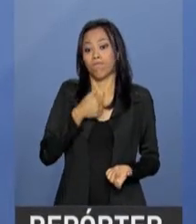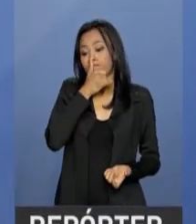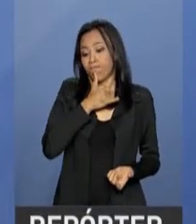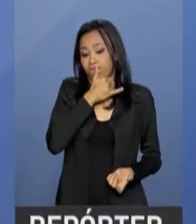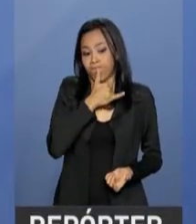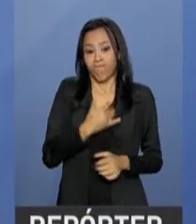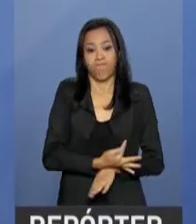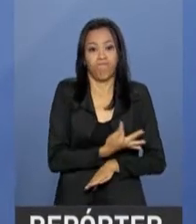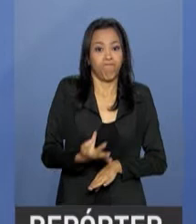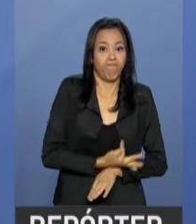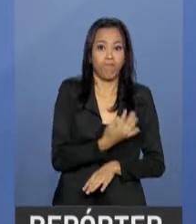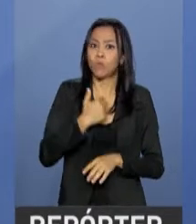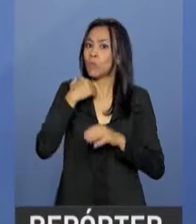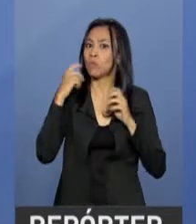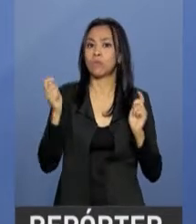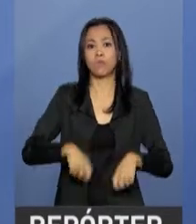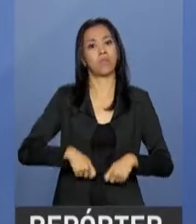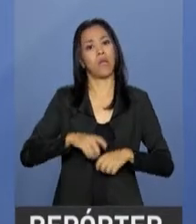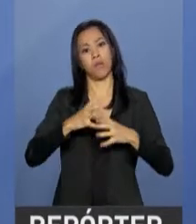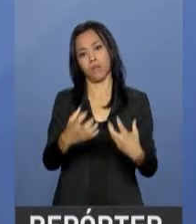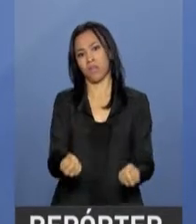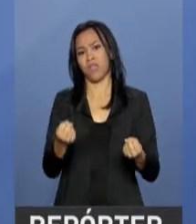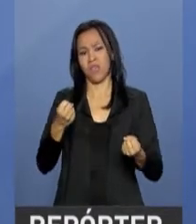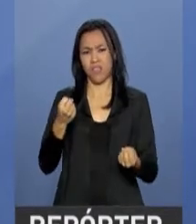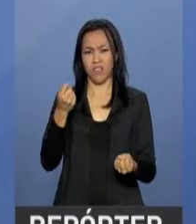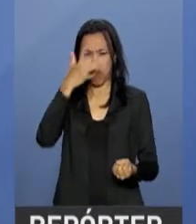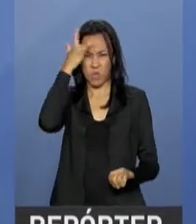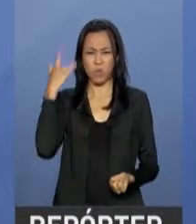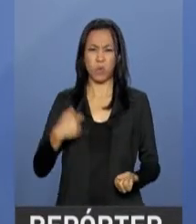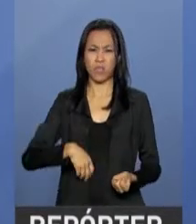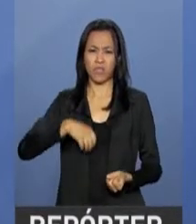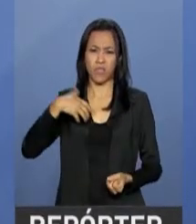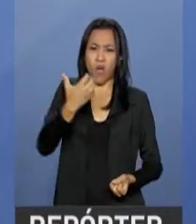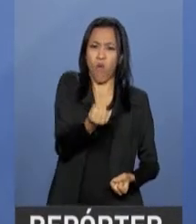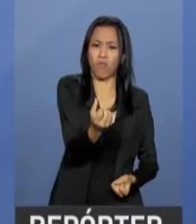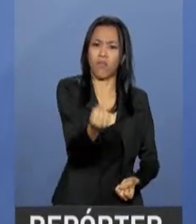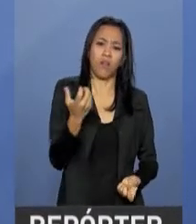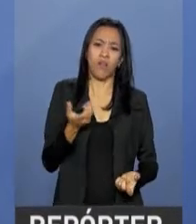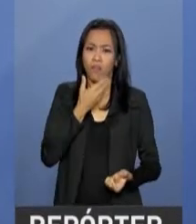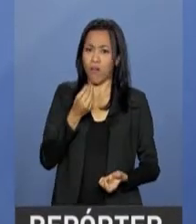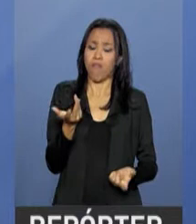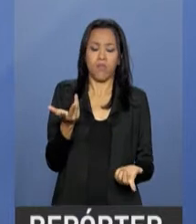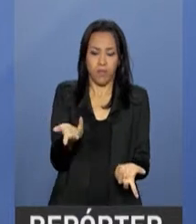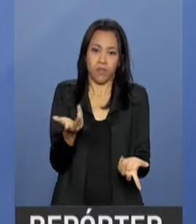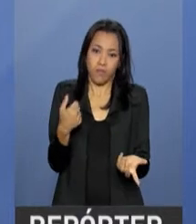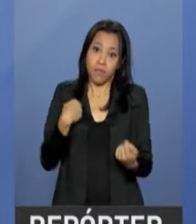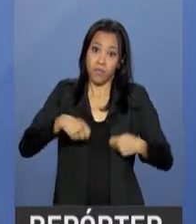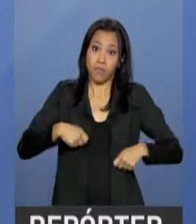inaceitável e inadmissível nas mãos de covardes violentos de criminosos e nós temos que combater isso